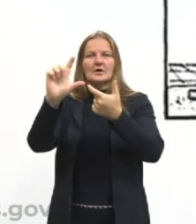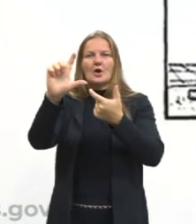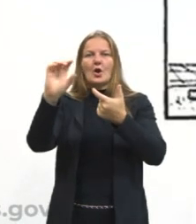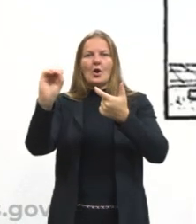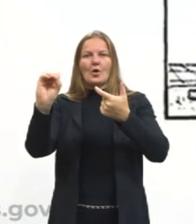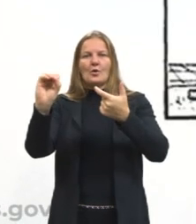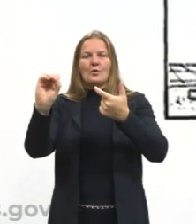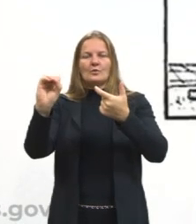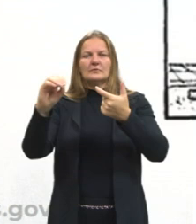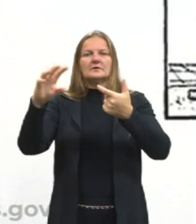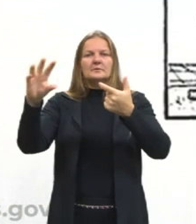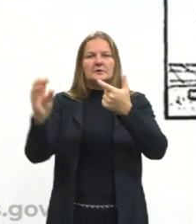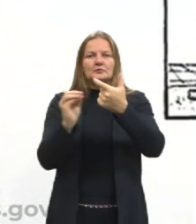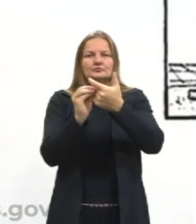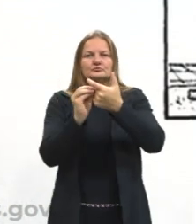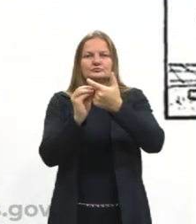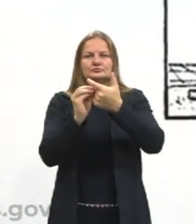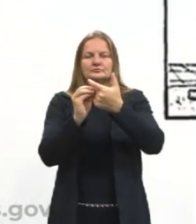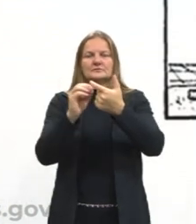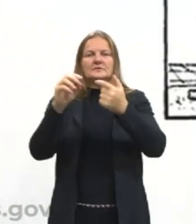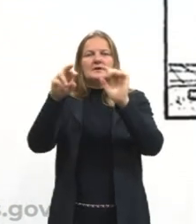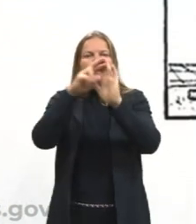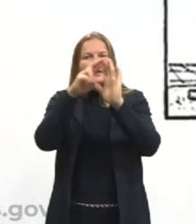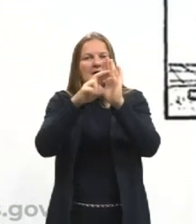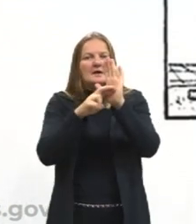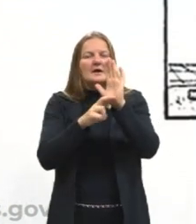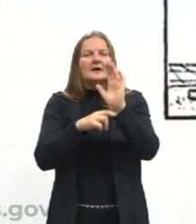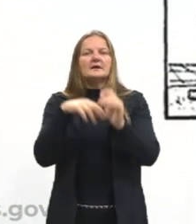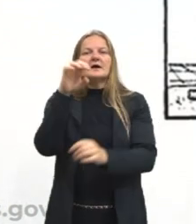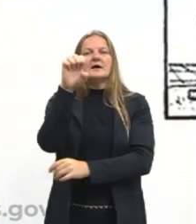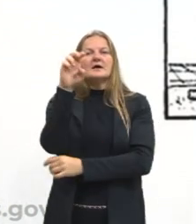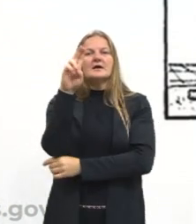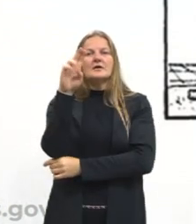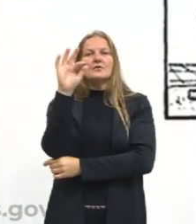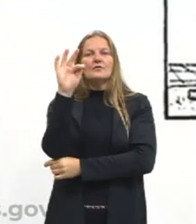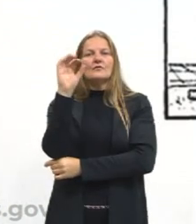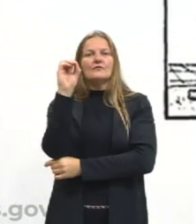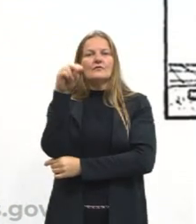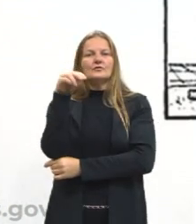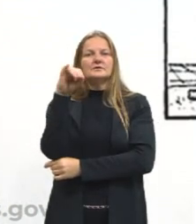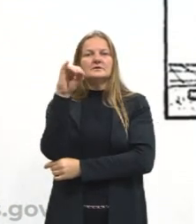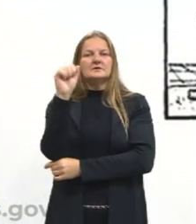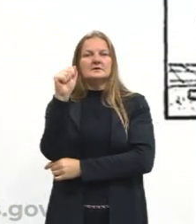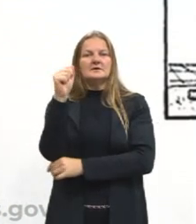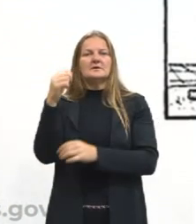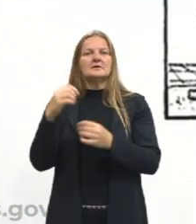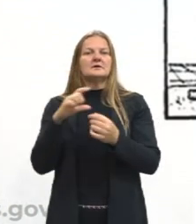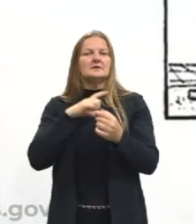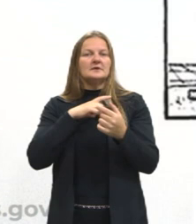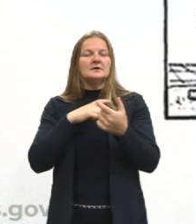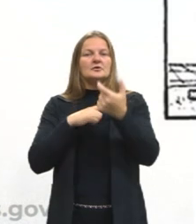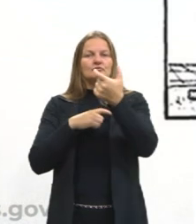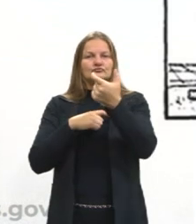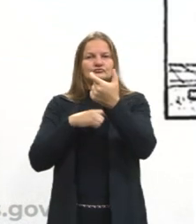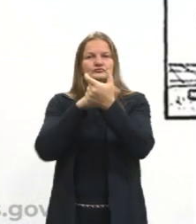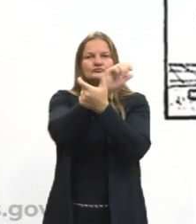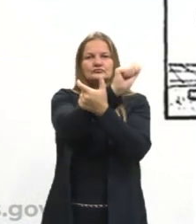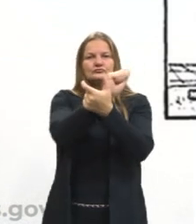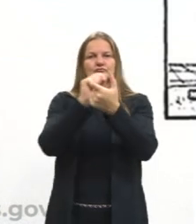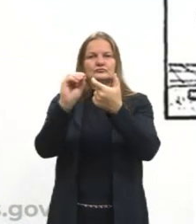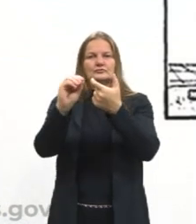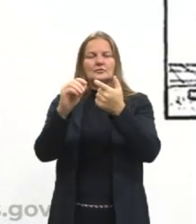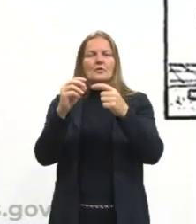Las contracciones e as regras da eufonia que são as regras que que tratam aí de algumas